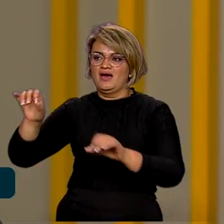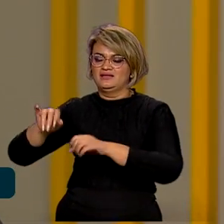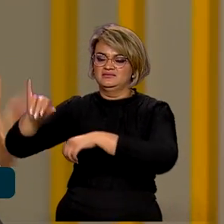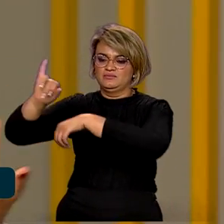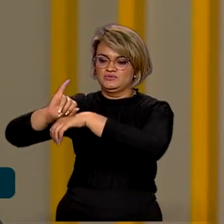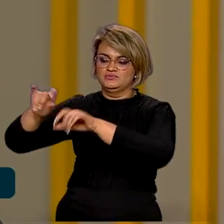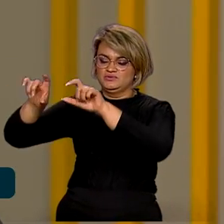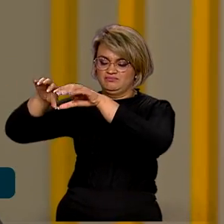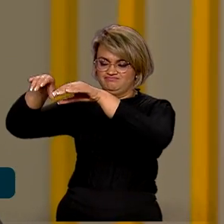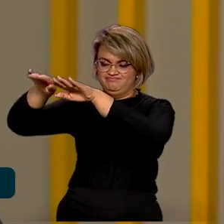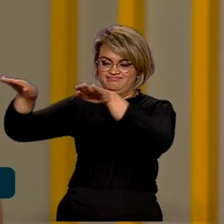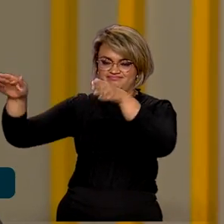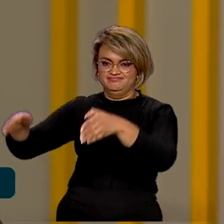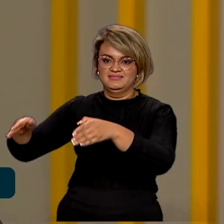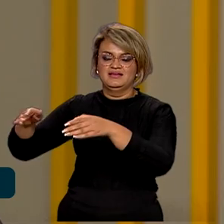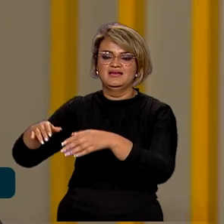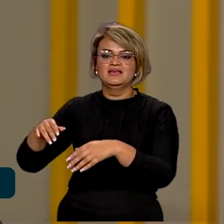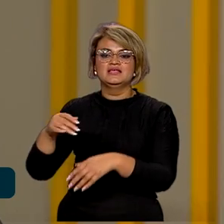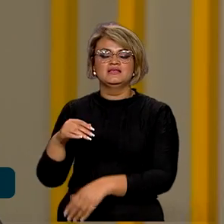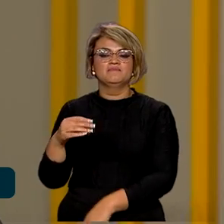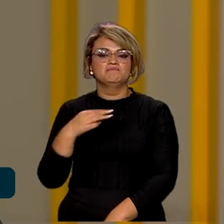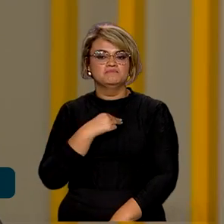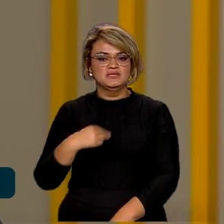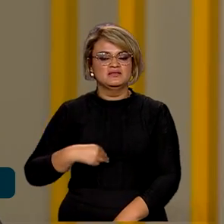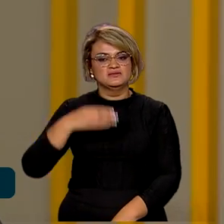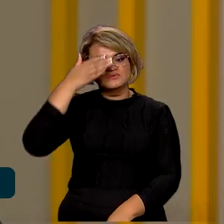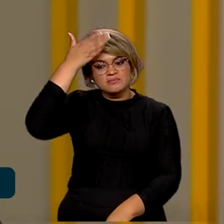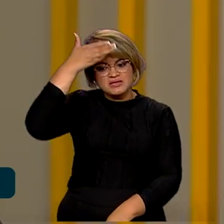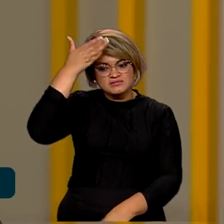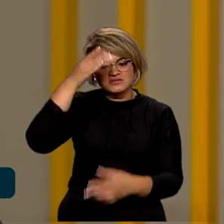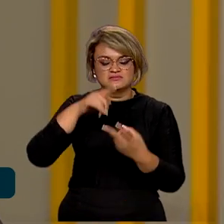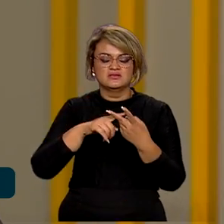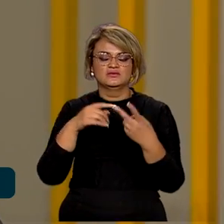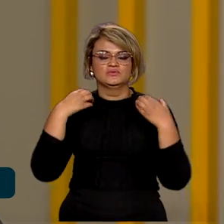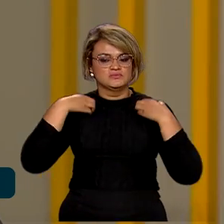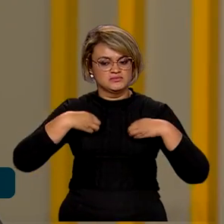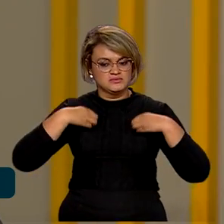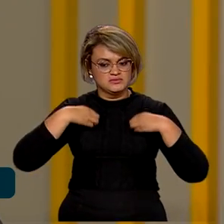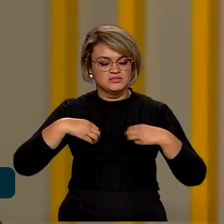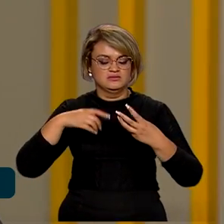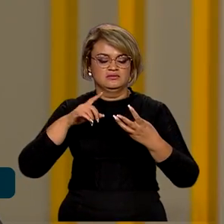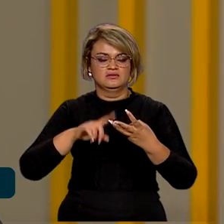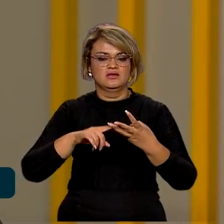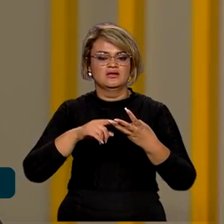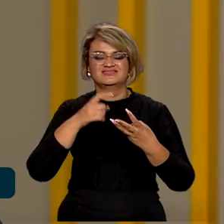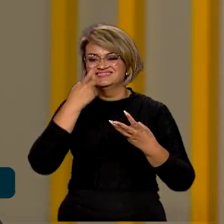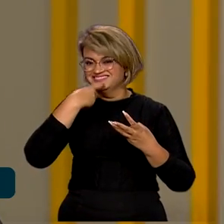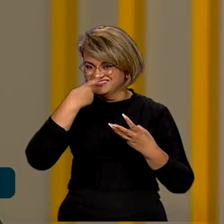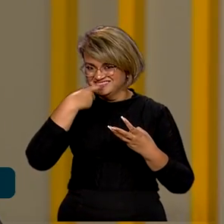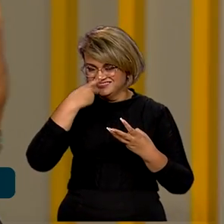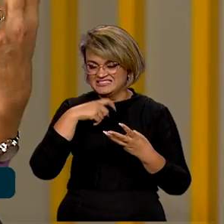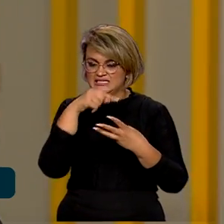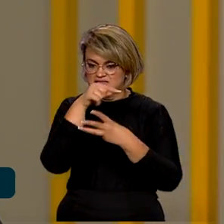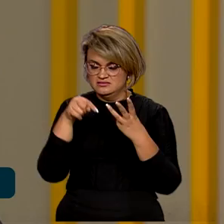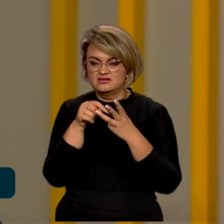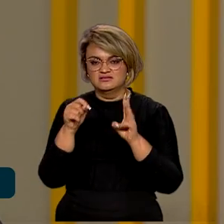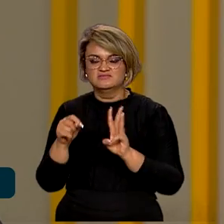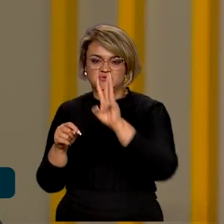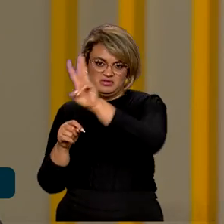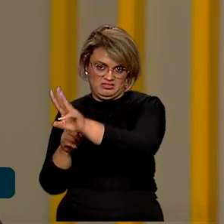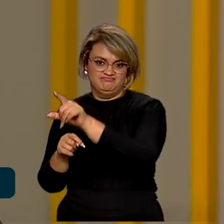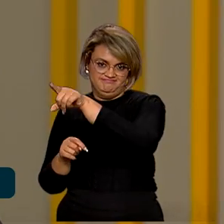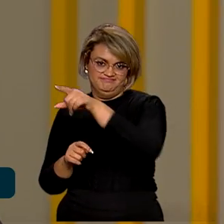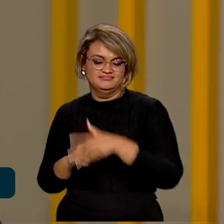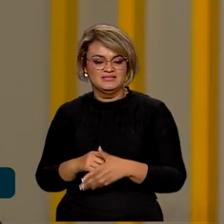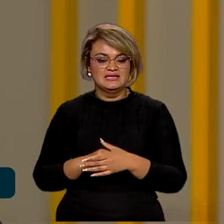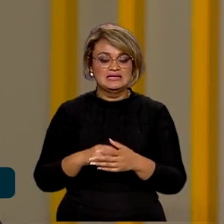qual a coordenação, né, dos três ministros, o ministro Márcio Macedo, a ministra Cida Gonçalves e o ministro Paulo Teixeira, estarão lá, porque foi esses